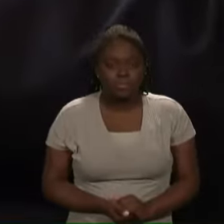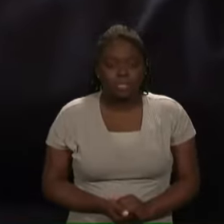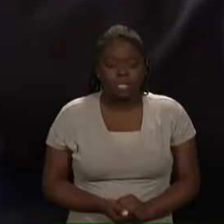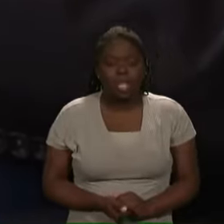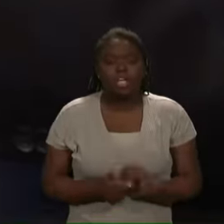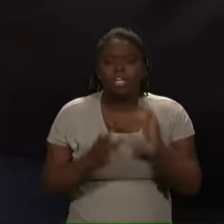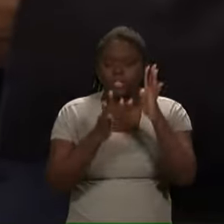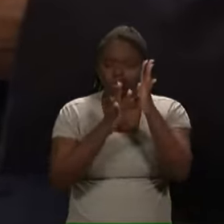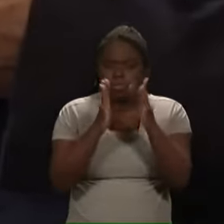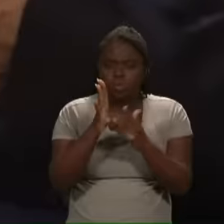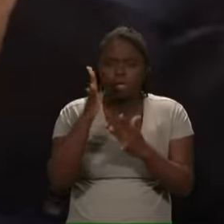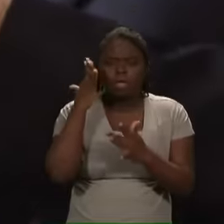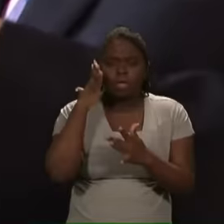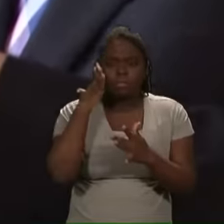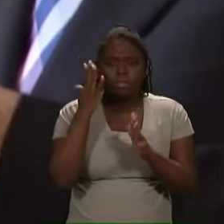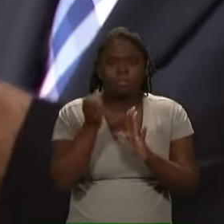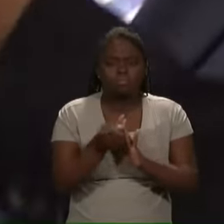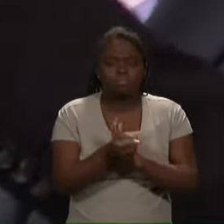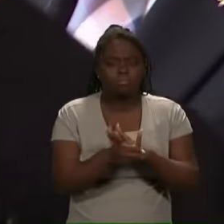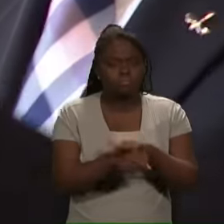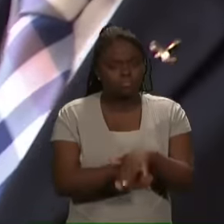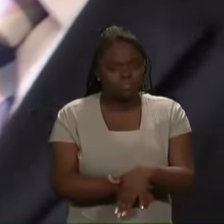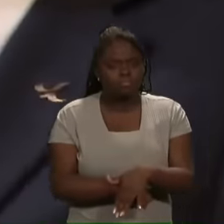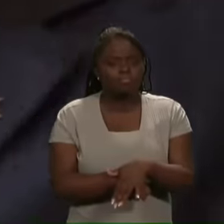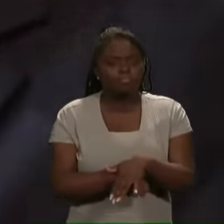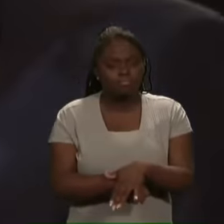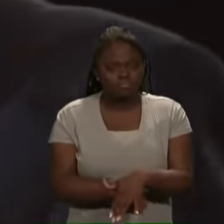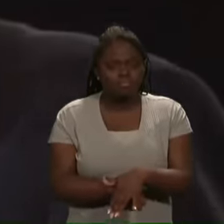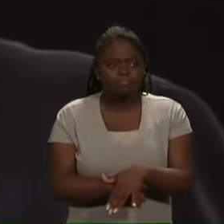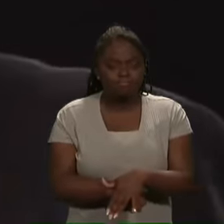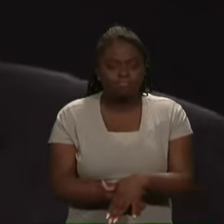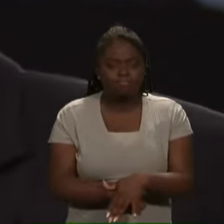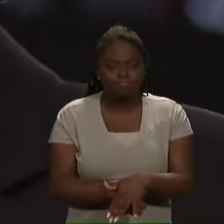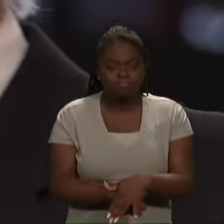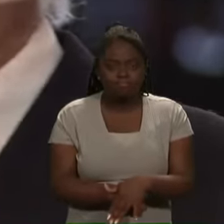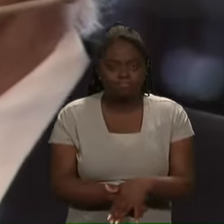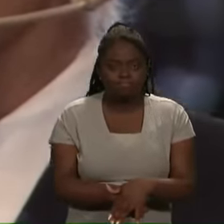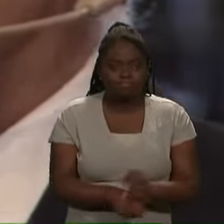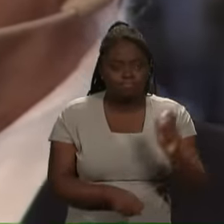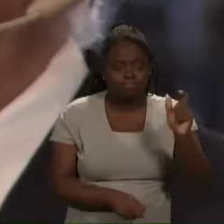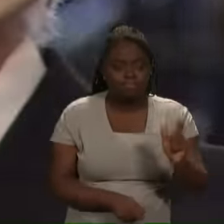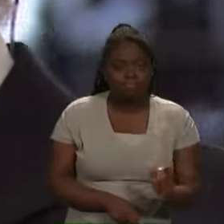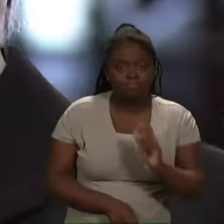Jesus sabia que naquela noite ele seria traído.